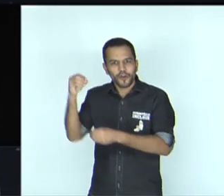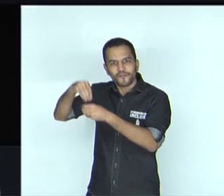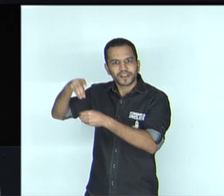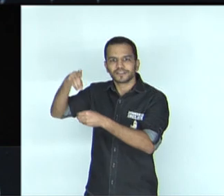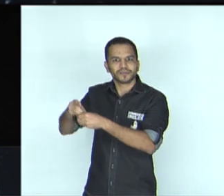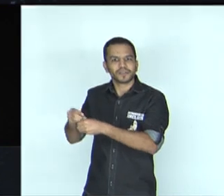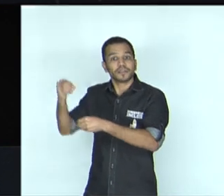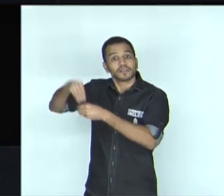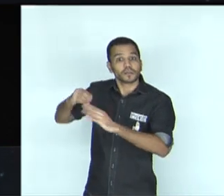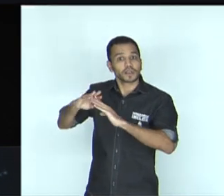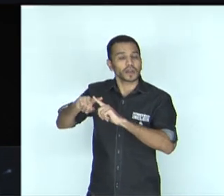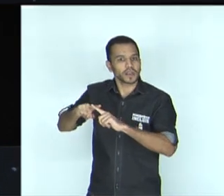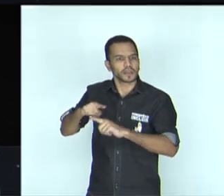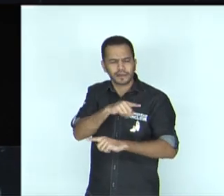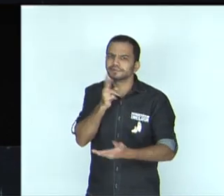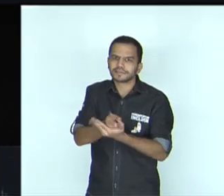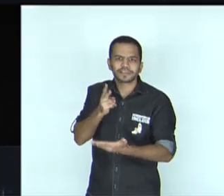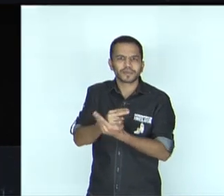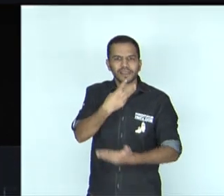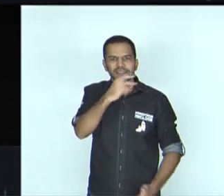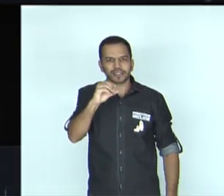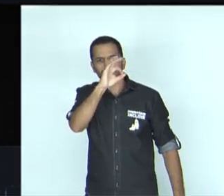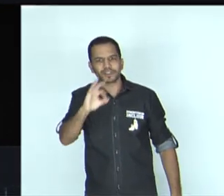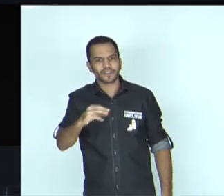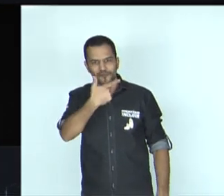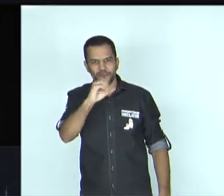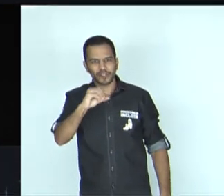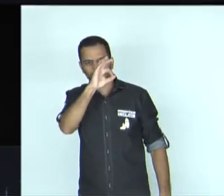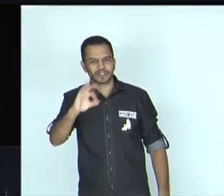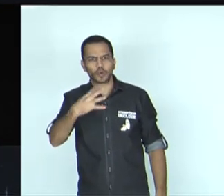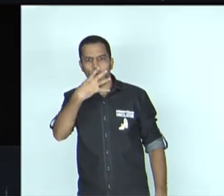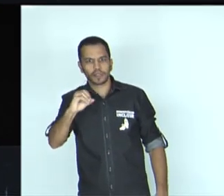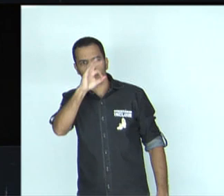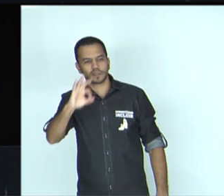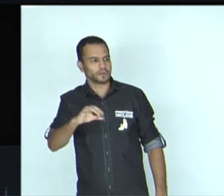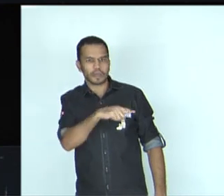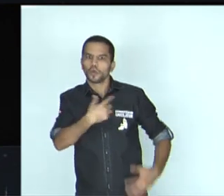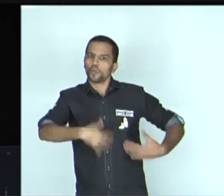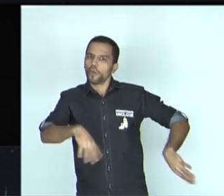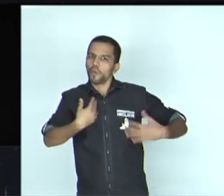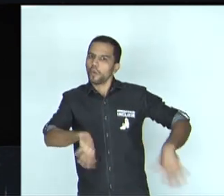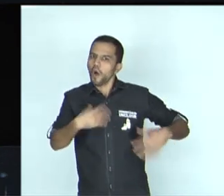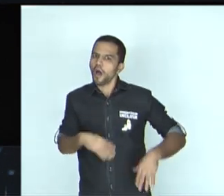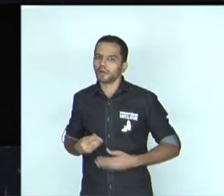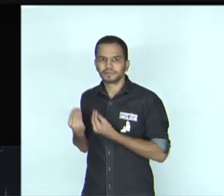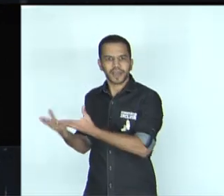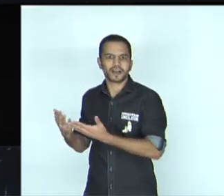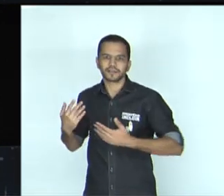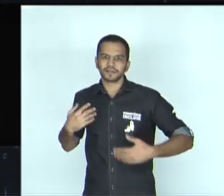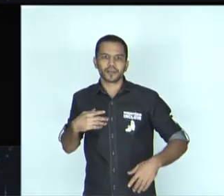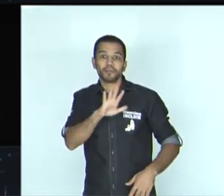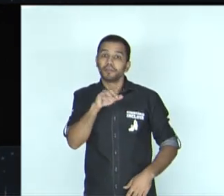de lado. Que deixou a sua intranquilidade de lado. Que decidiu buscar o reino de Deus e a sua justiça. E o